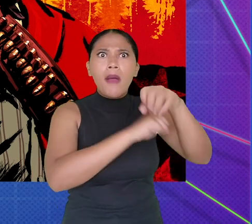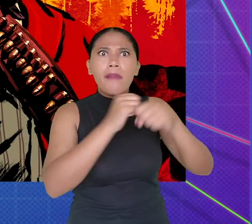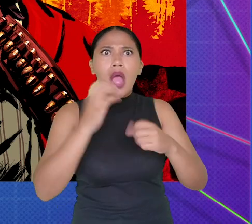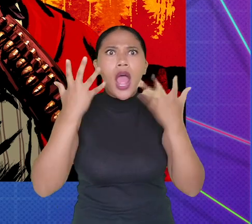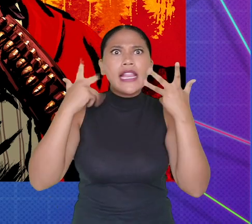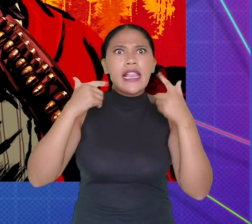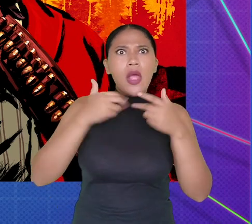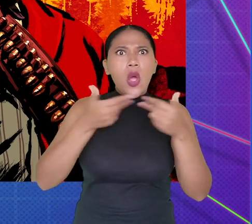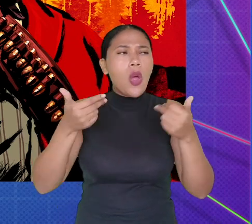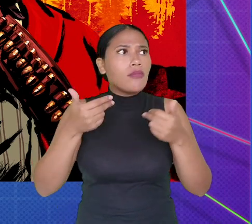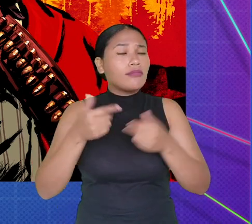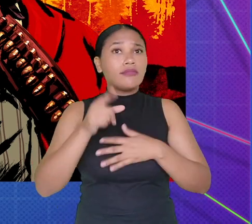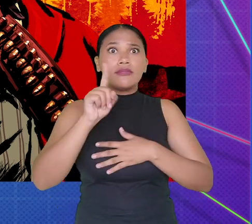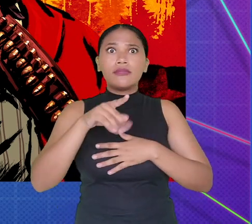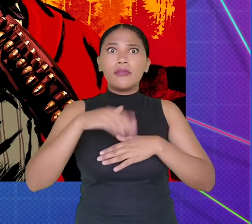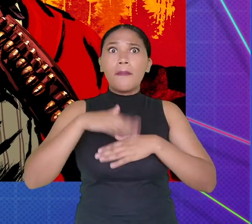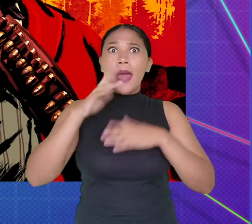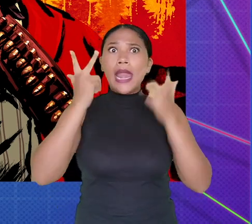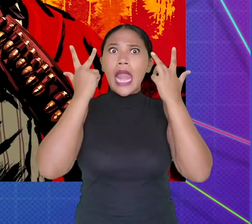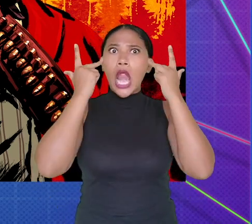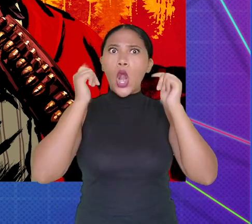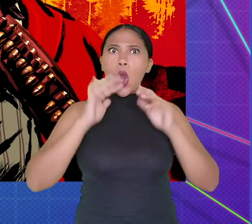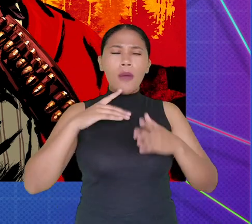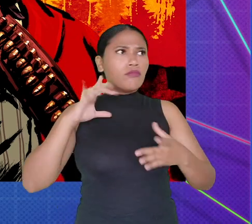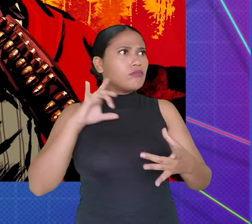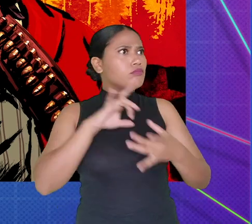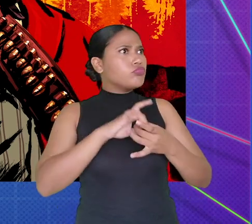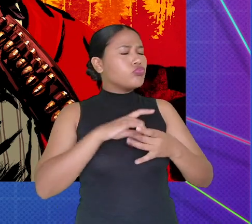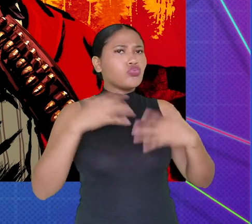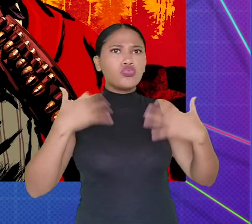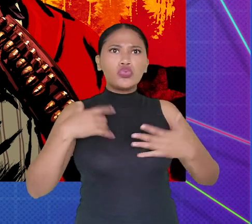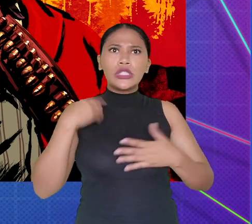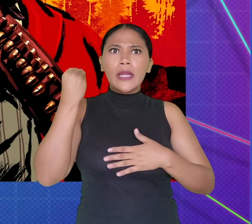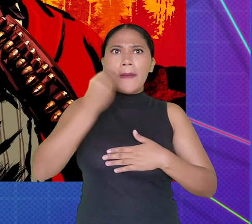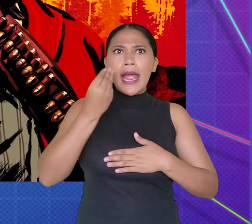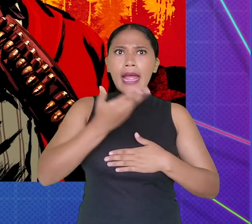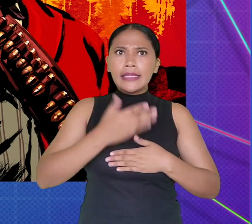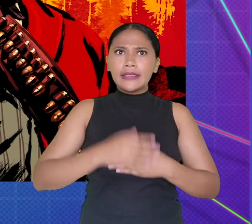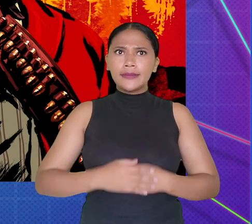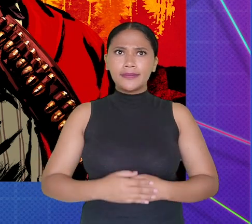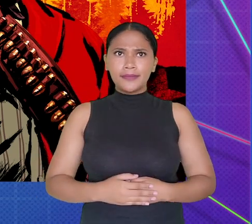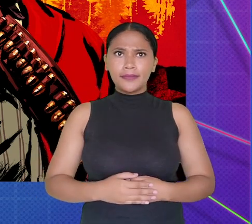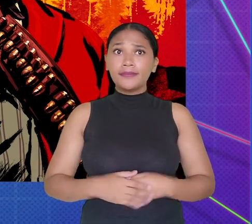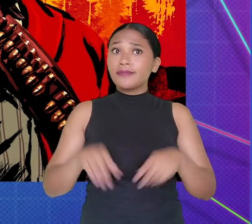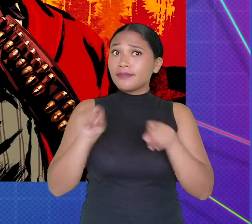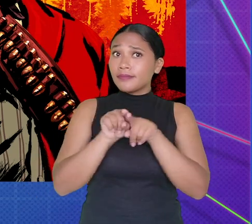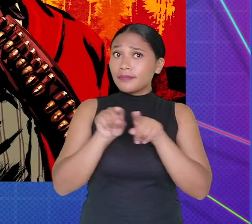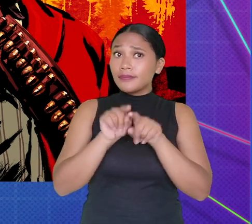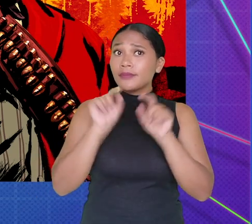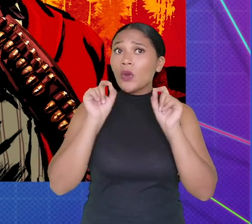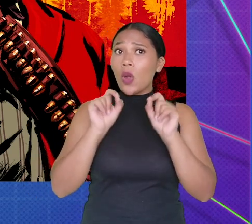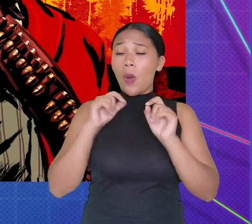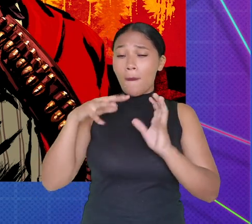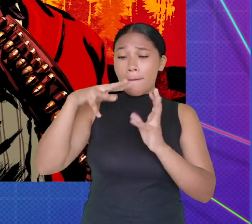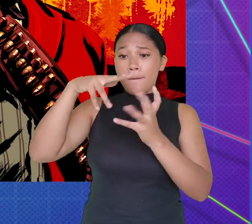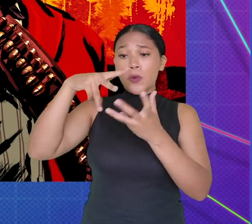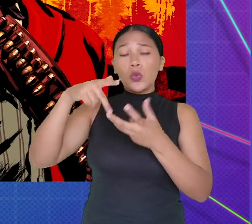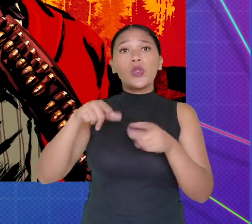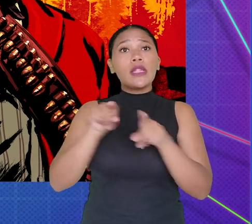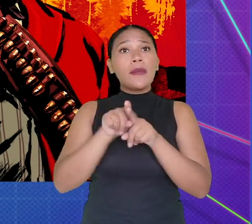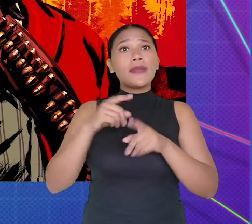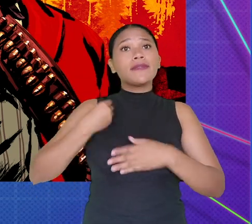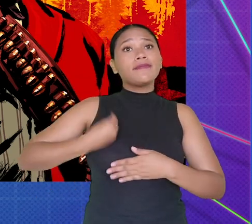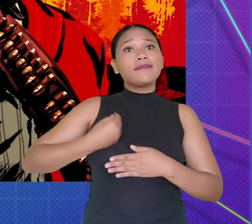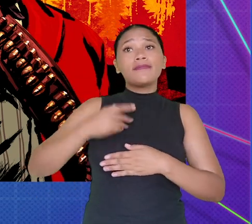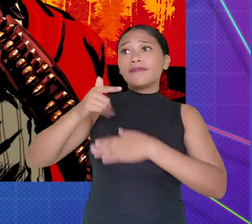caçando uns aos outros, o que confere um aspecto muito mais natural e imersivo a essa experiência de jogo. Além disso, o